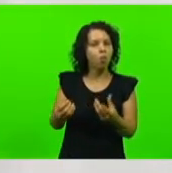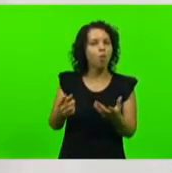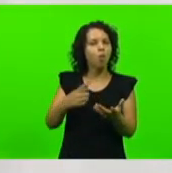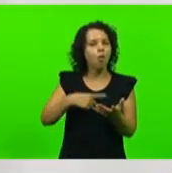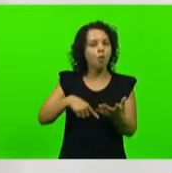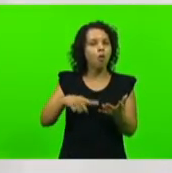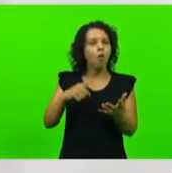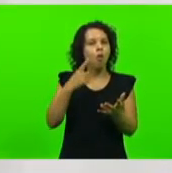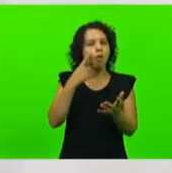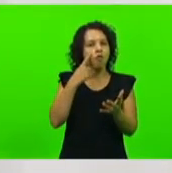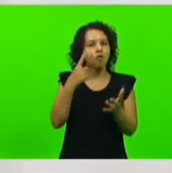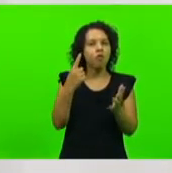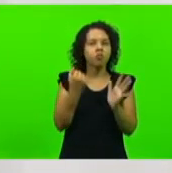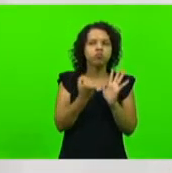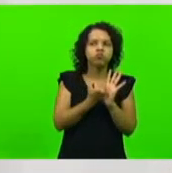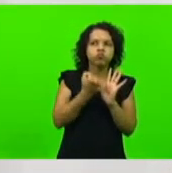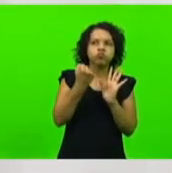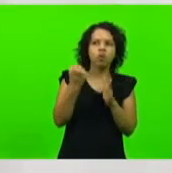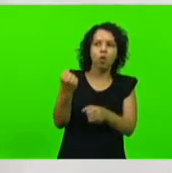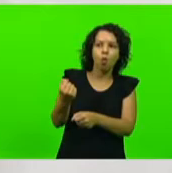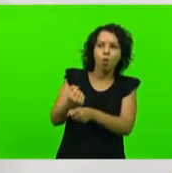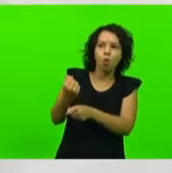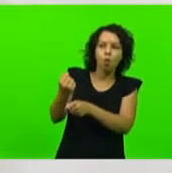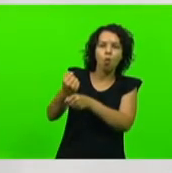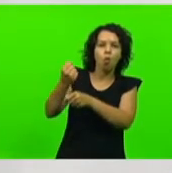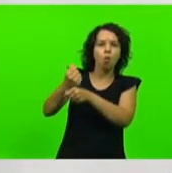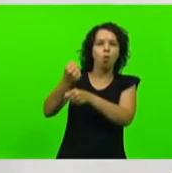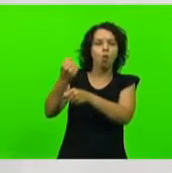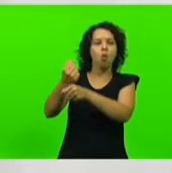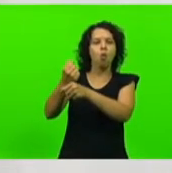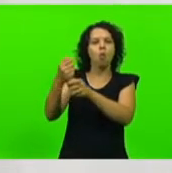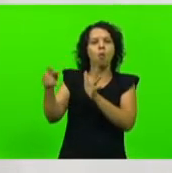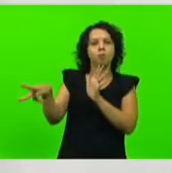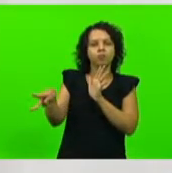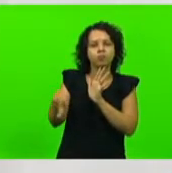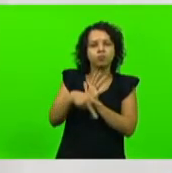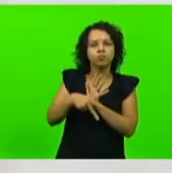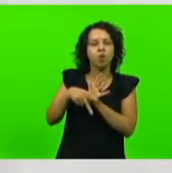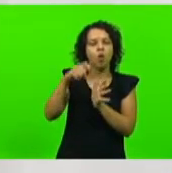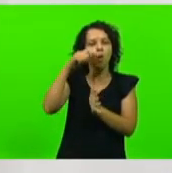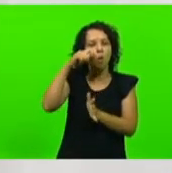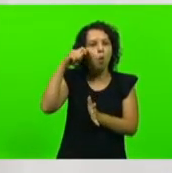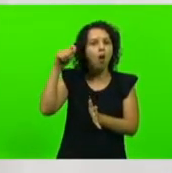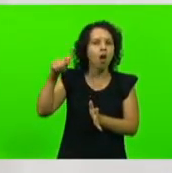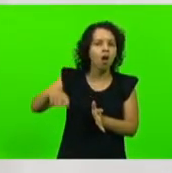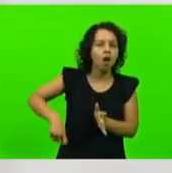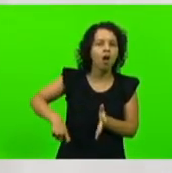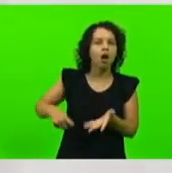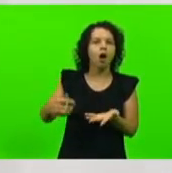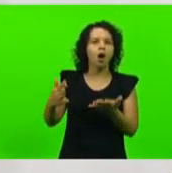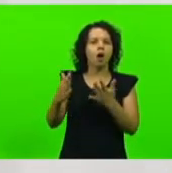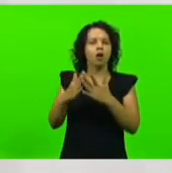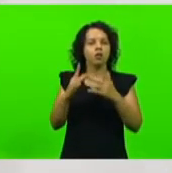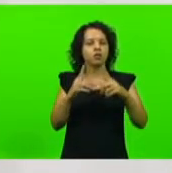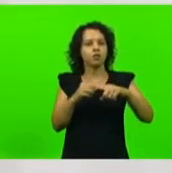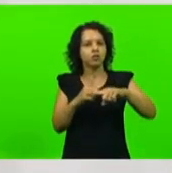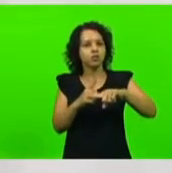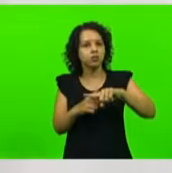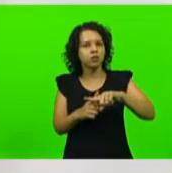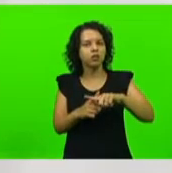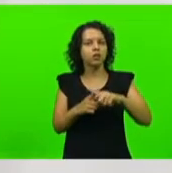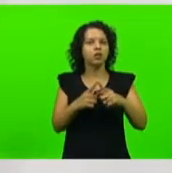pelas construções em estilo ucraniano, pelas igrejas, que tem aquela